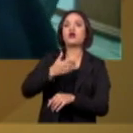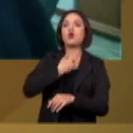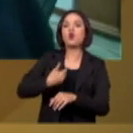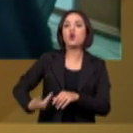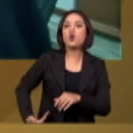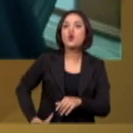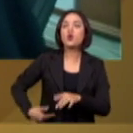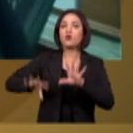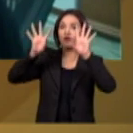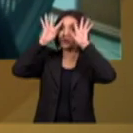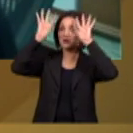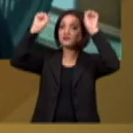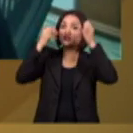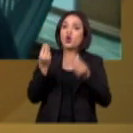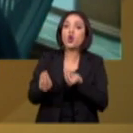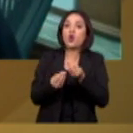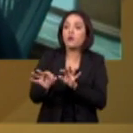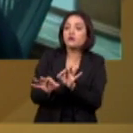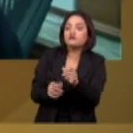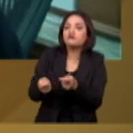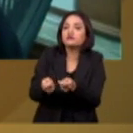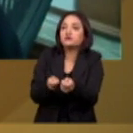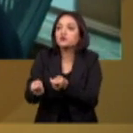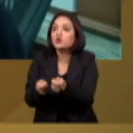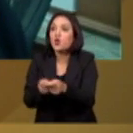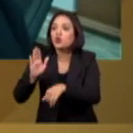de auto-governo da